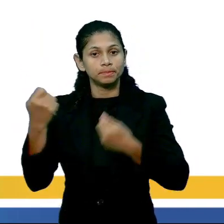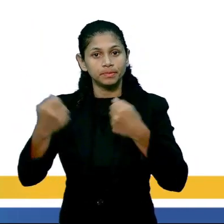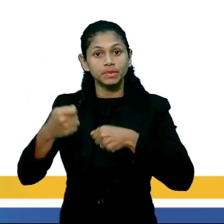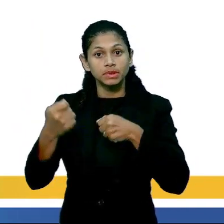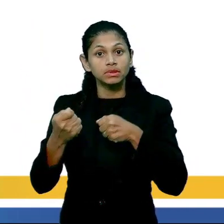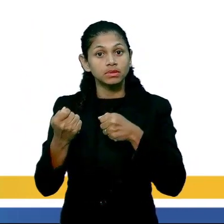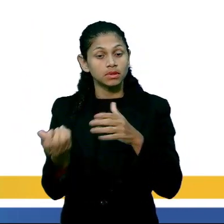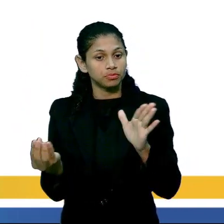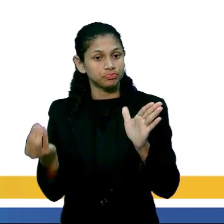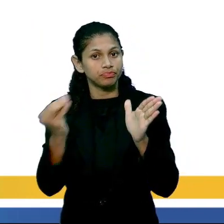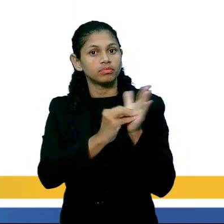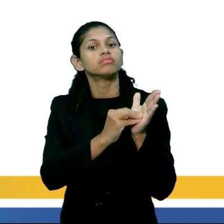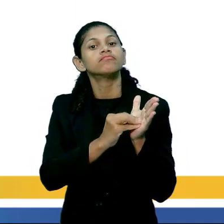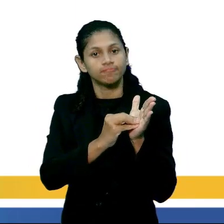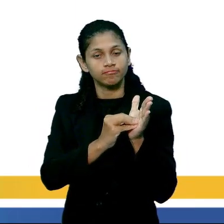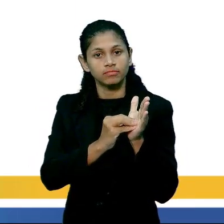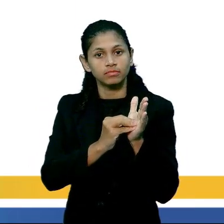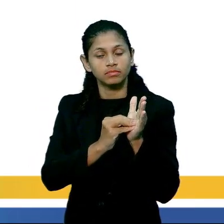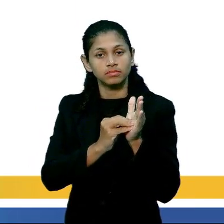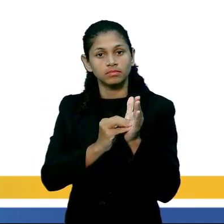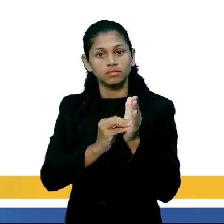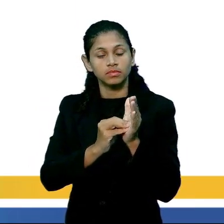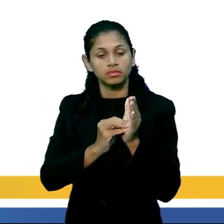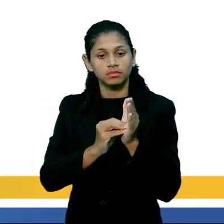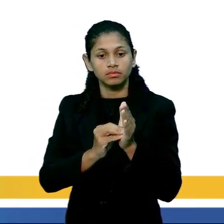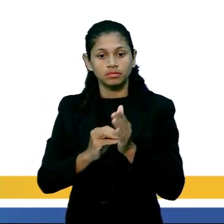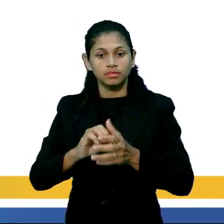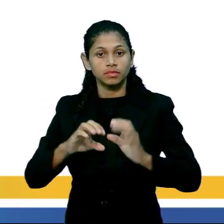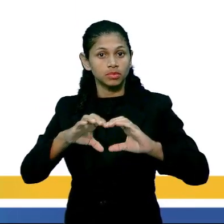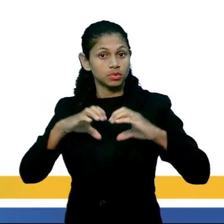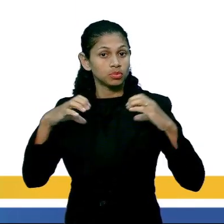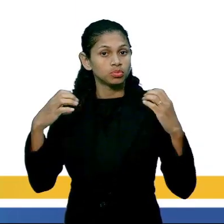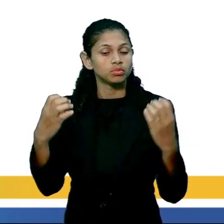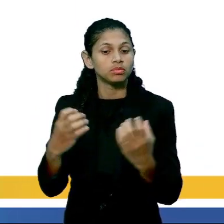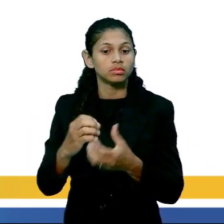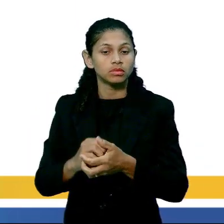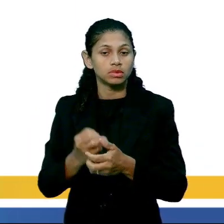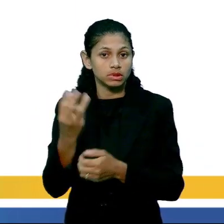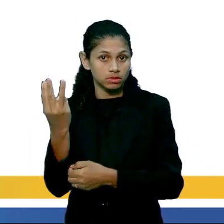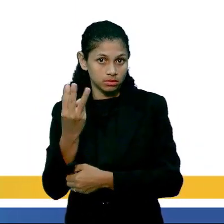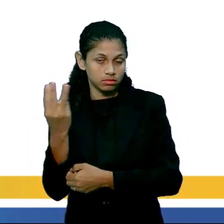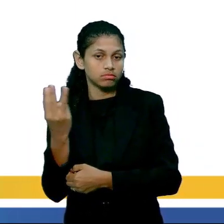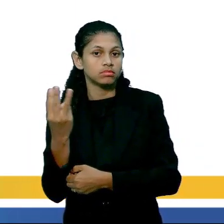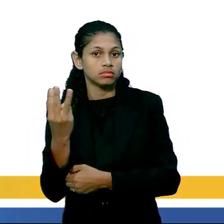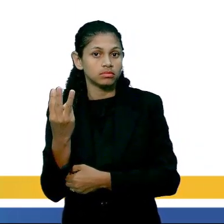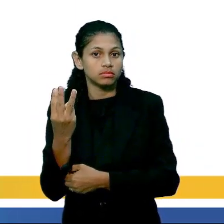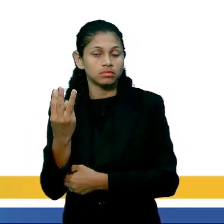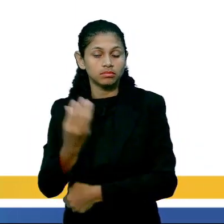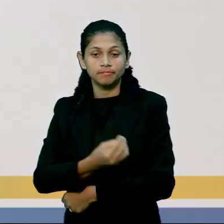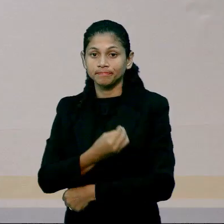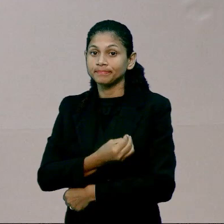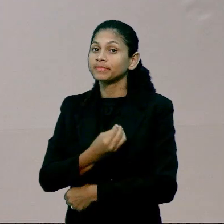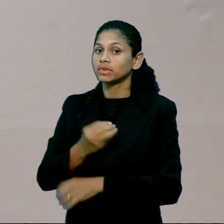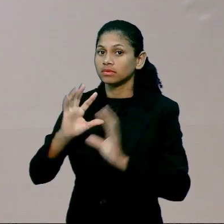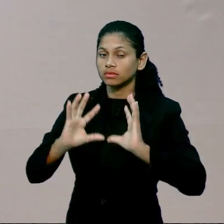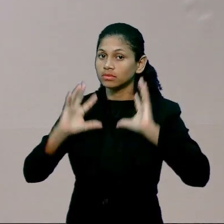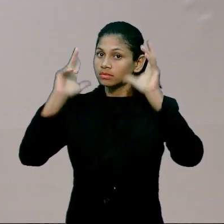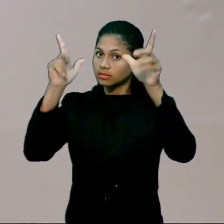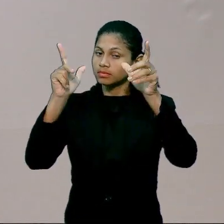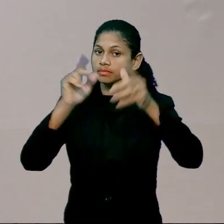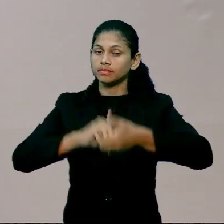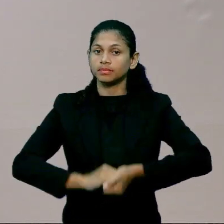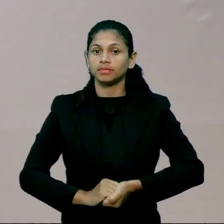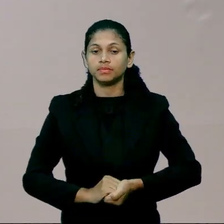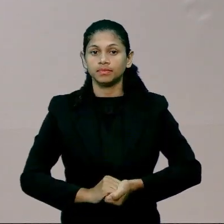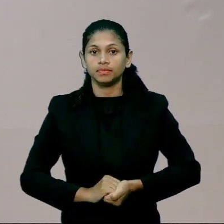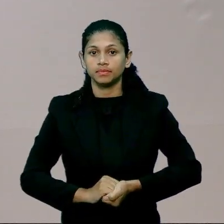fixar para o grupo de três novos jogadores que ainda contratará Então olha aí